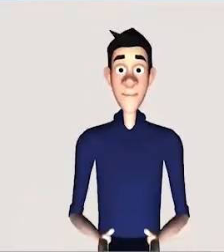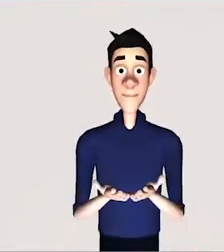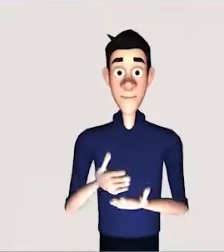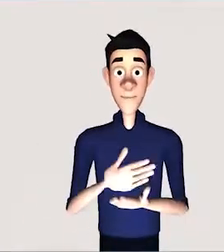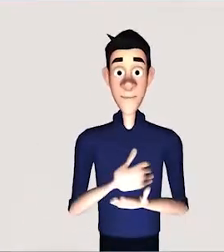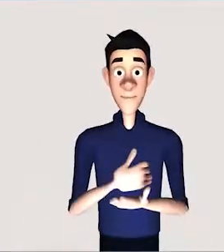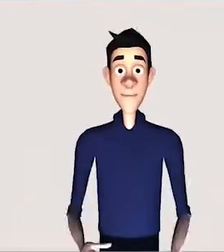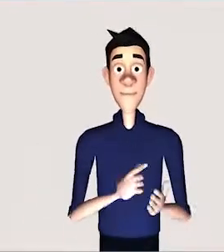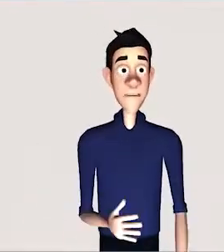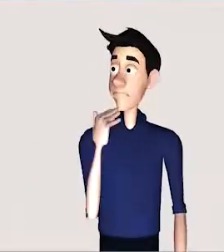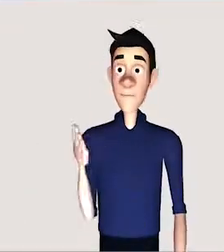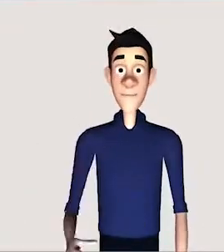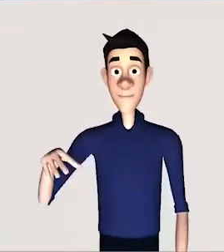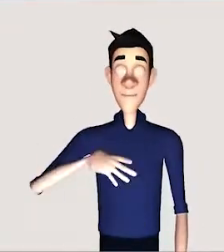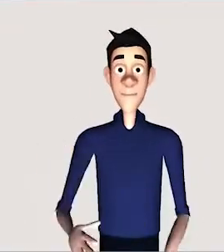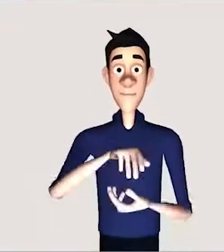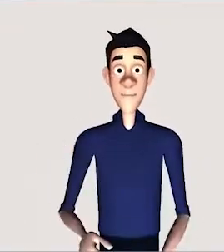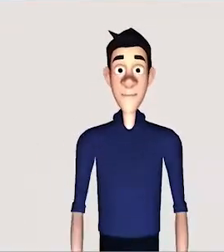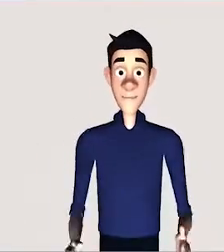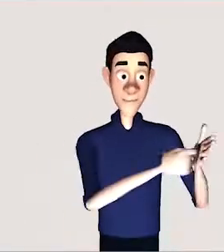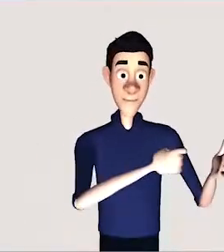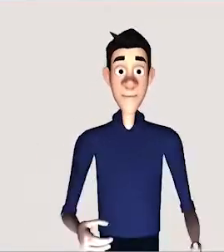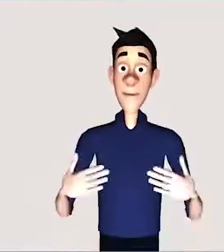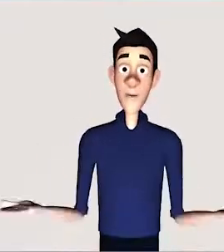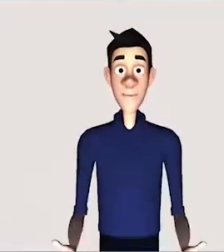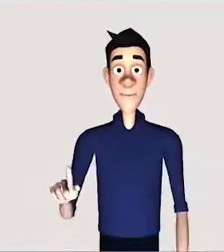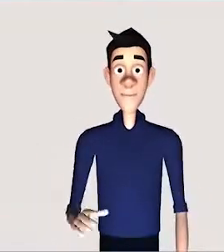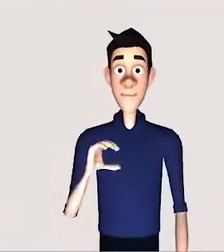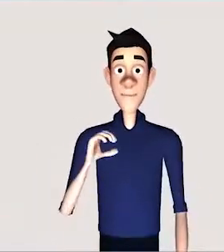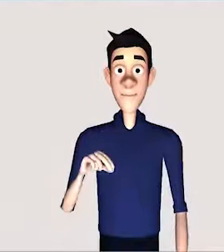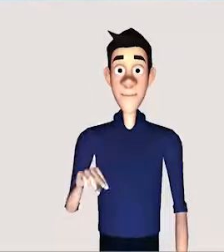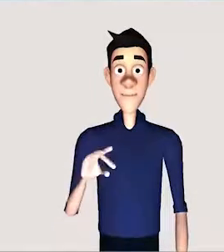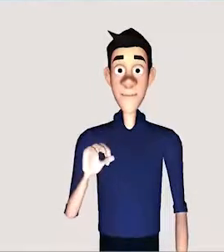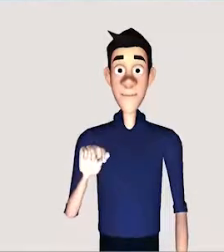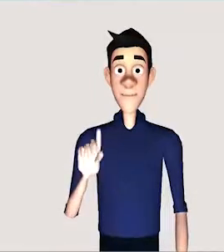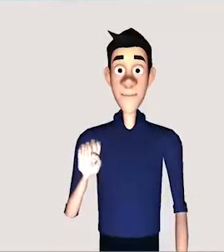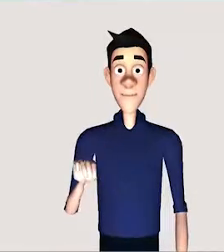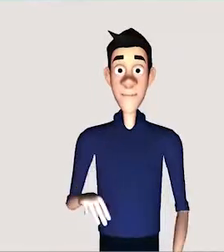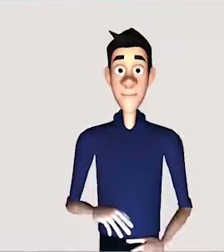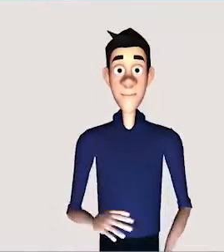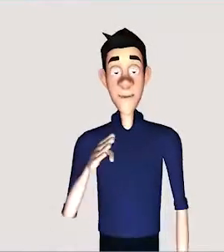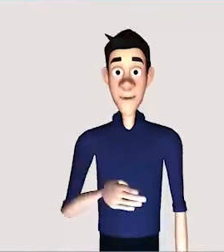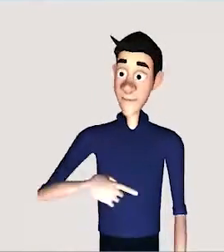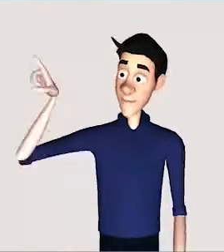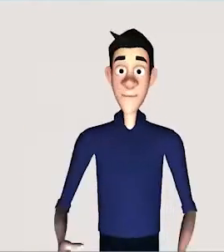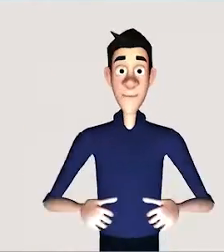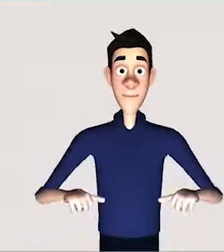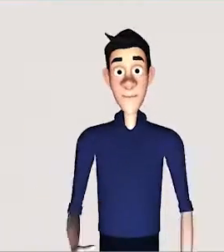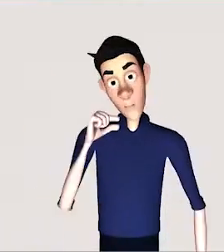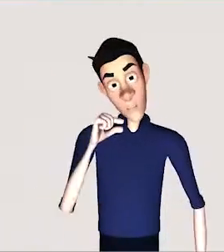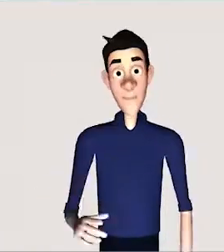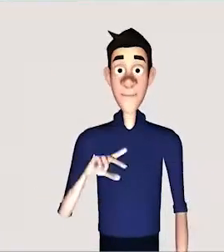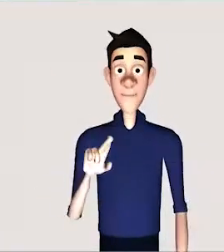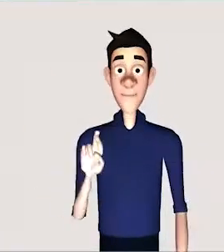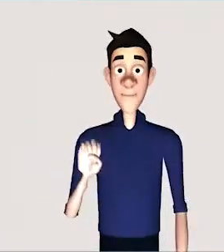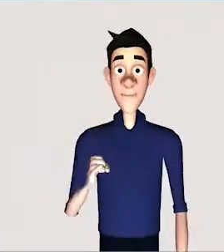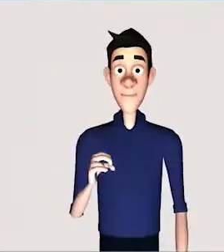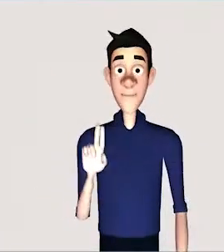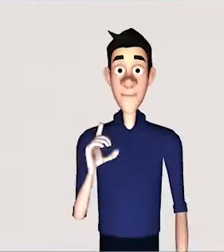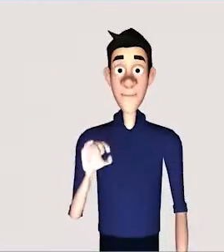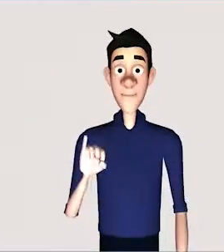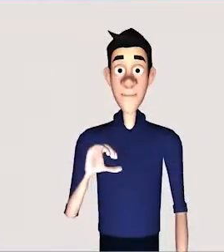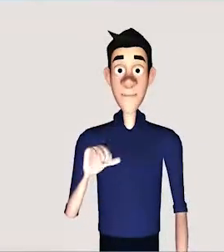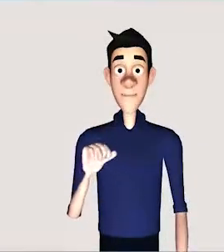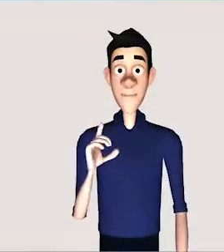mundo assinou. Então a sua contagem já vai ficar um pouquinho prejudicada ali. Então, primeiro, você precisa ter atenção a